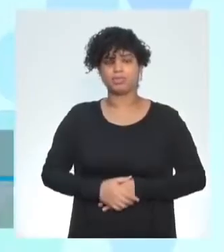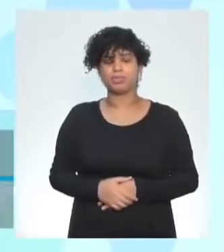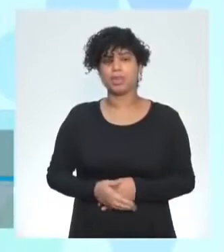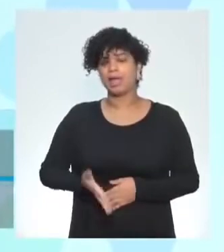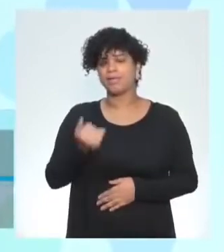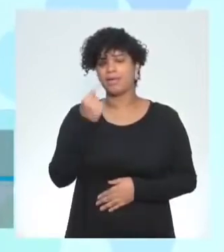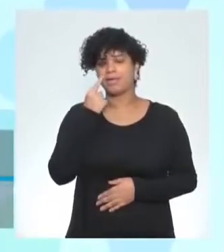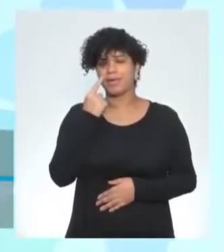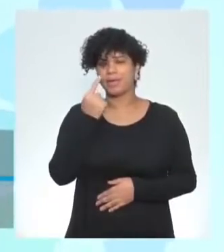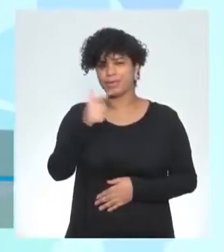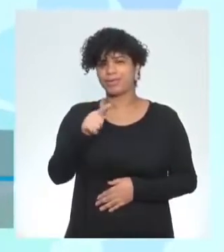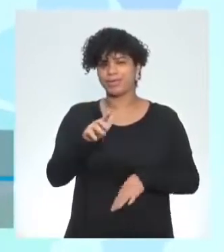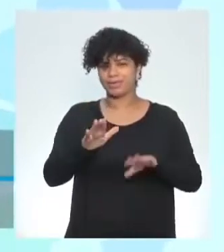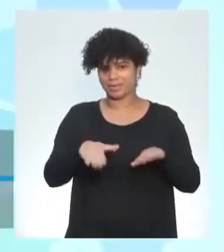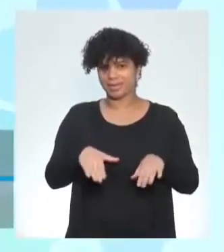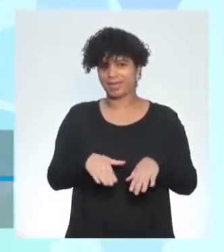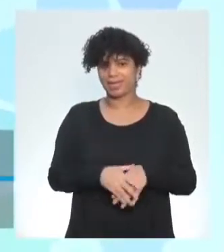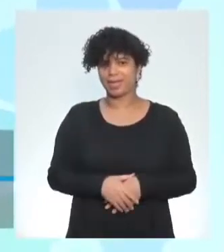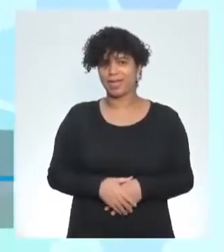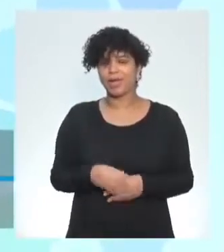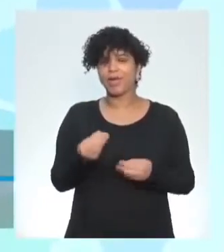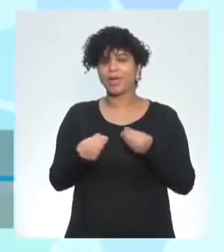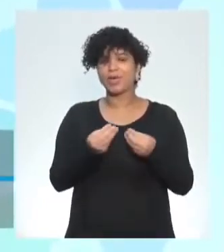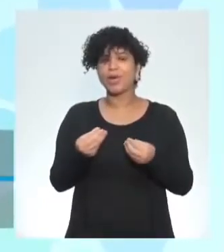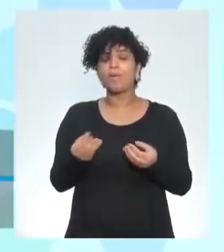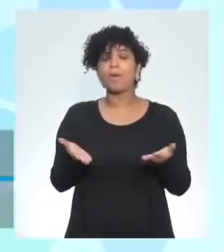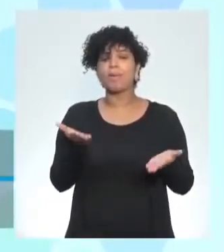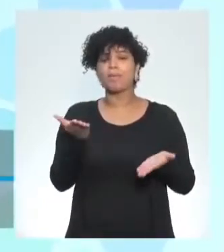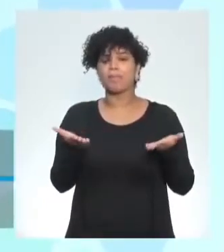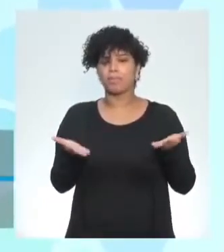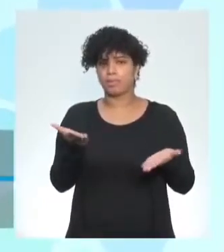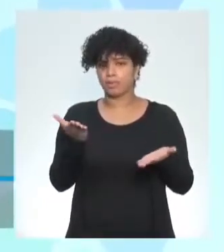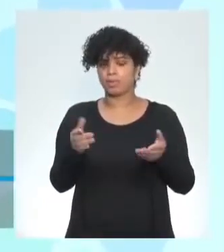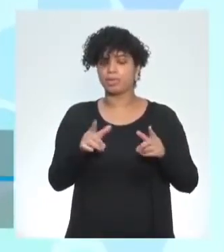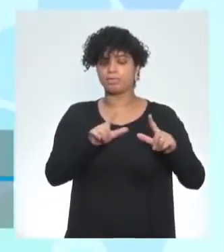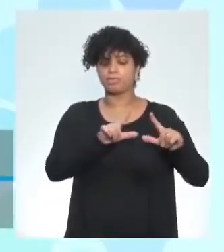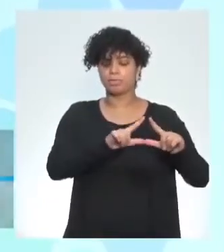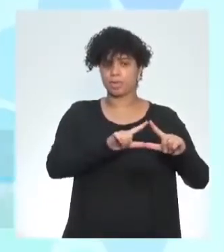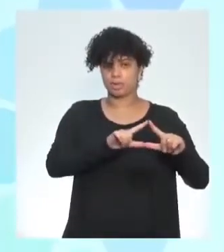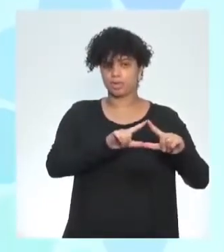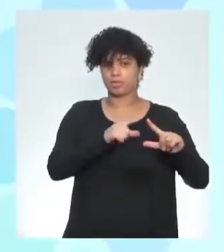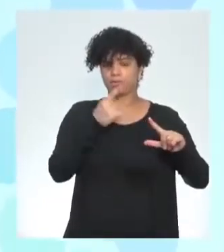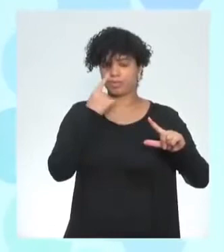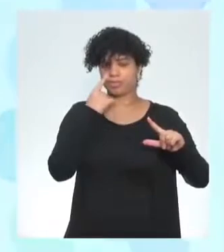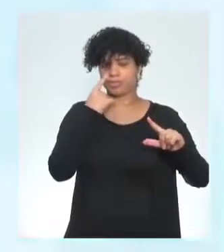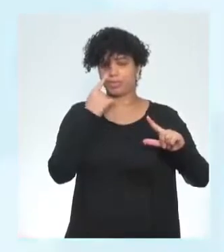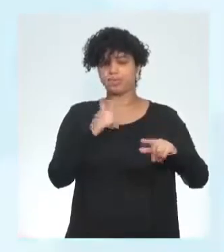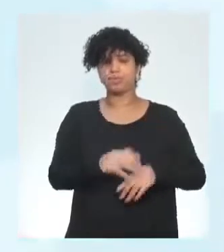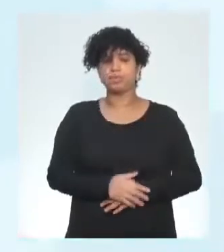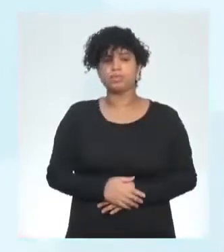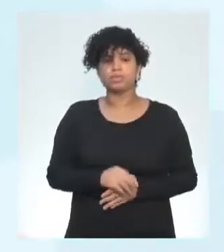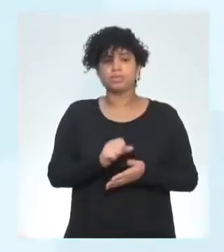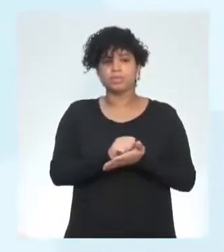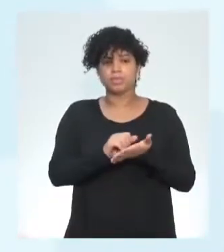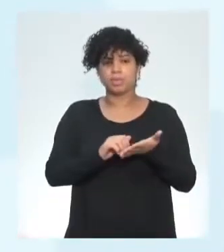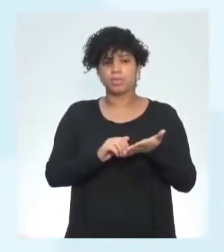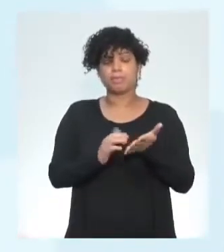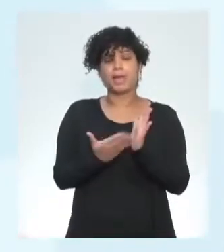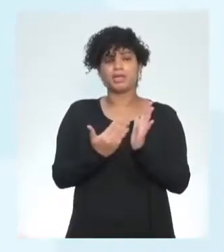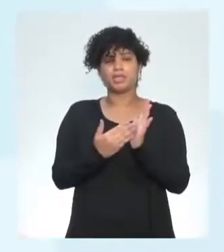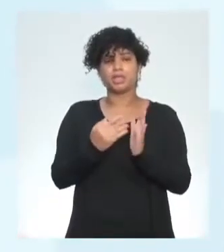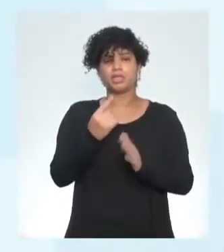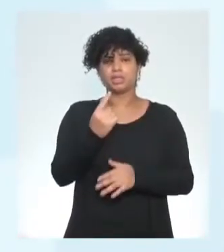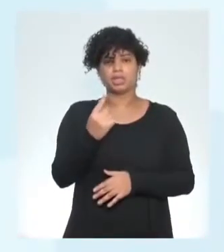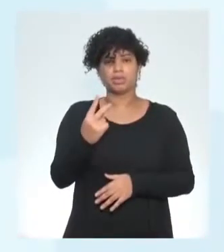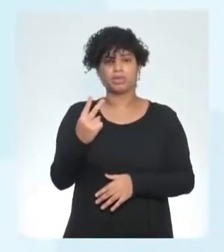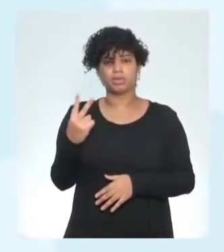Vamos fazer mais um, então? De novo aí, usando as proporções e a ideia dos triângulos. Olha lá, está lá na página 112. Ó.